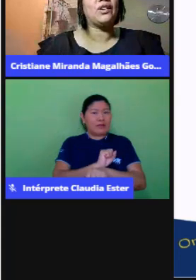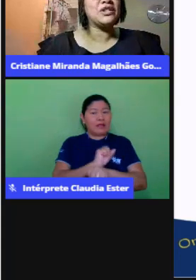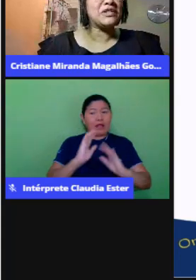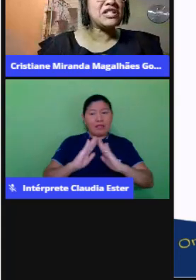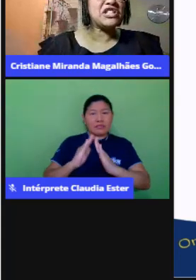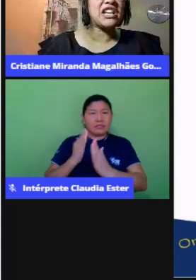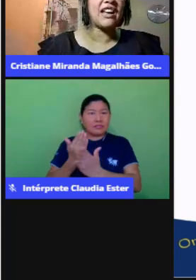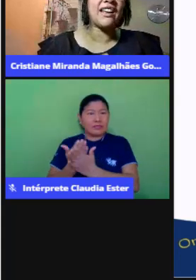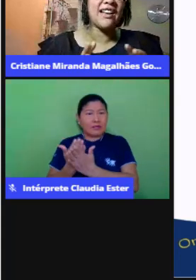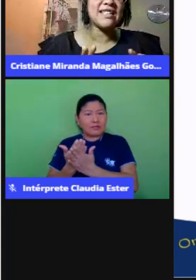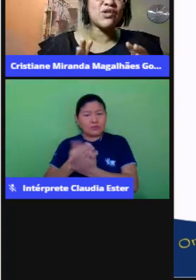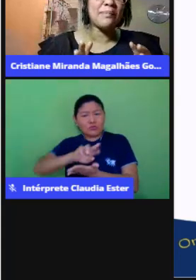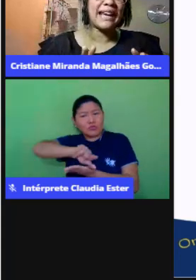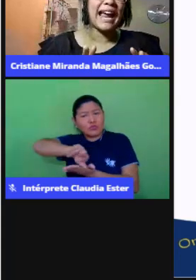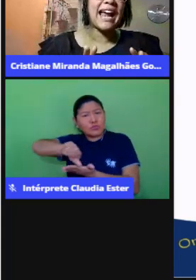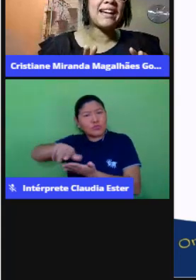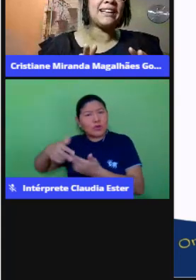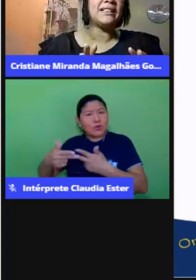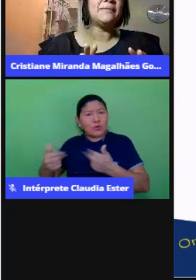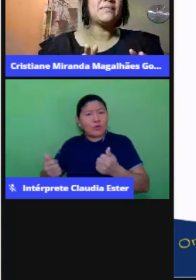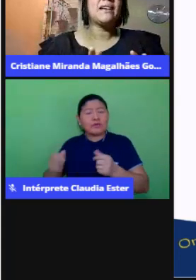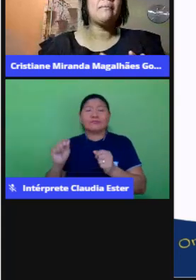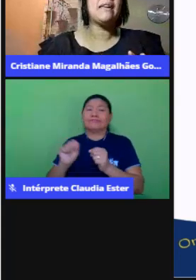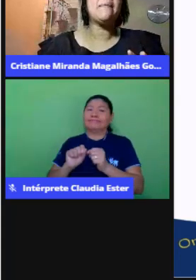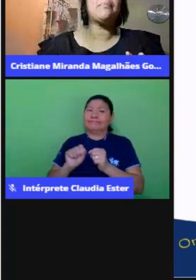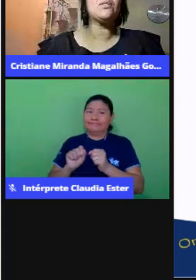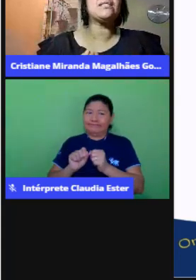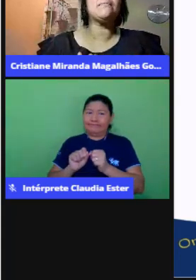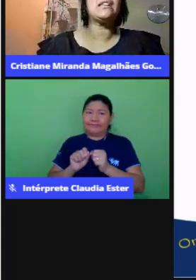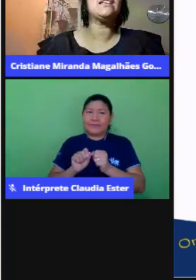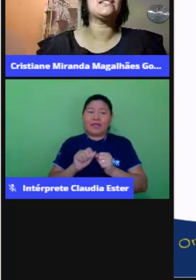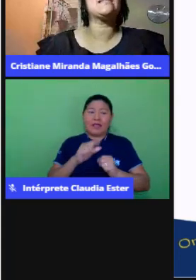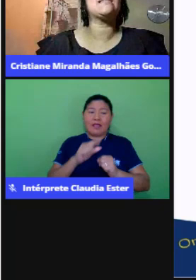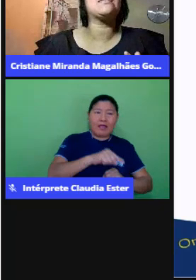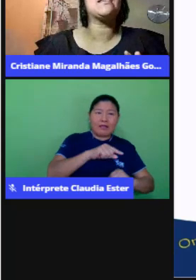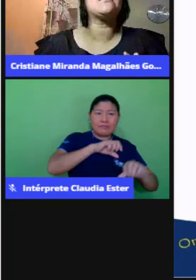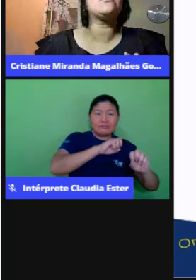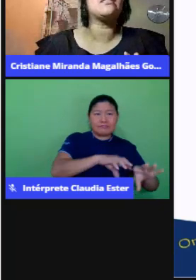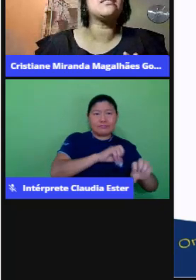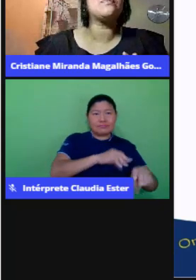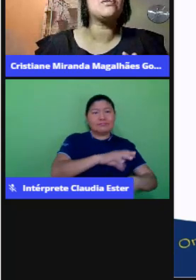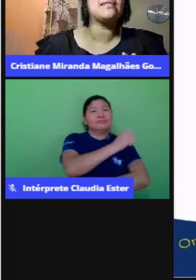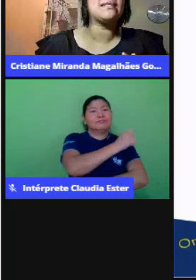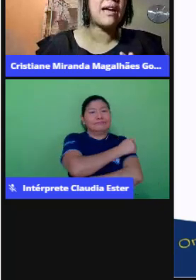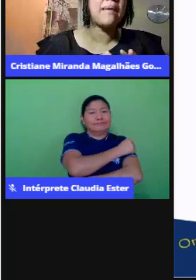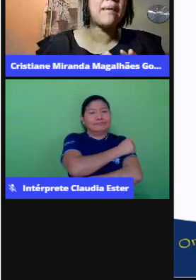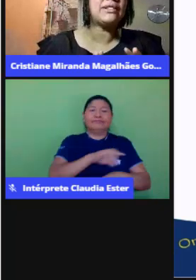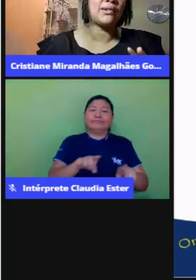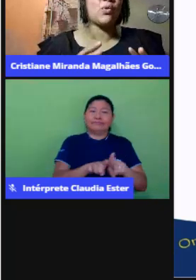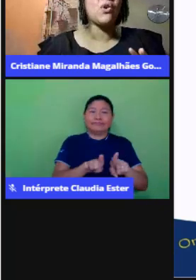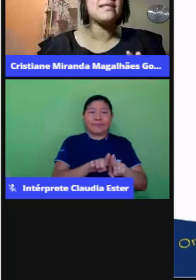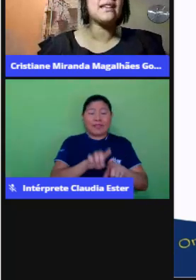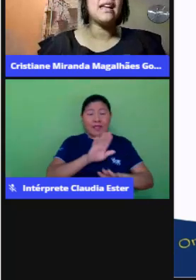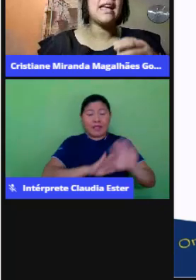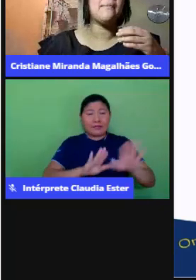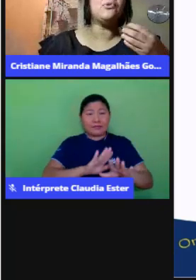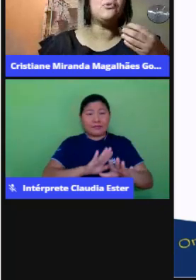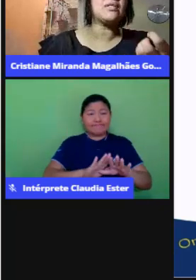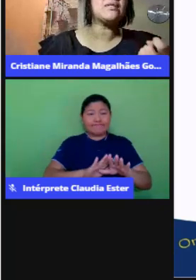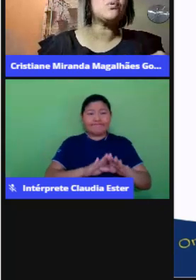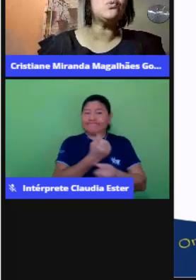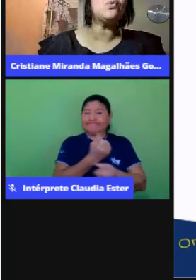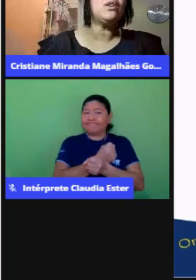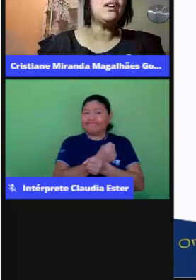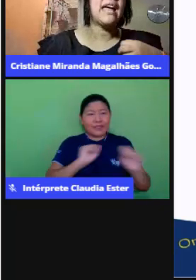nosso psicológico e essa sobrecarga impossibilita esse processo de transposição. É muita coisa,